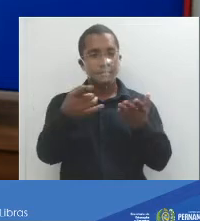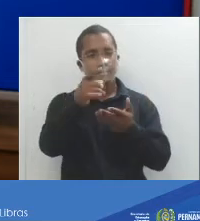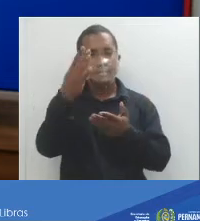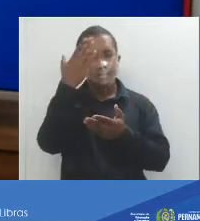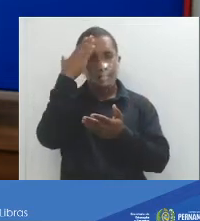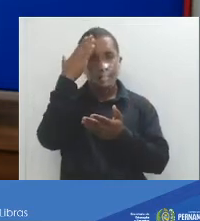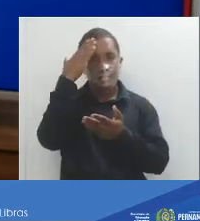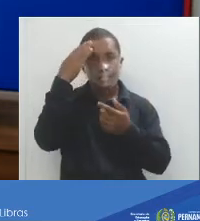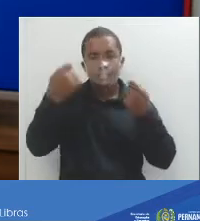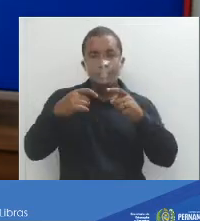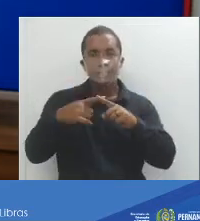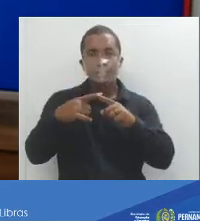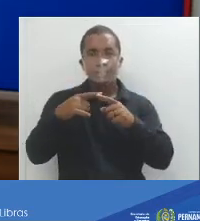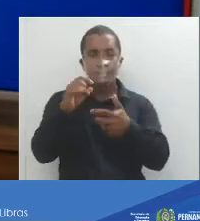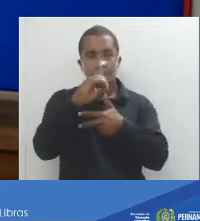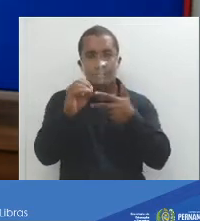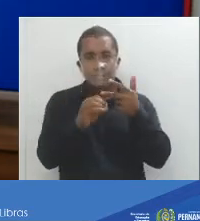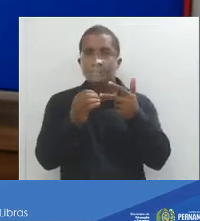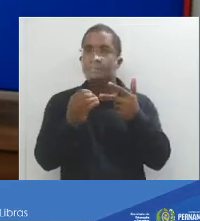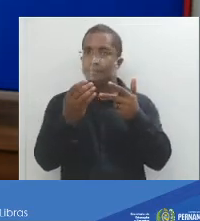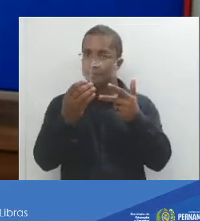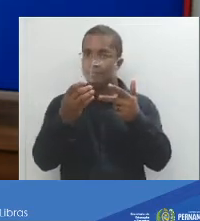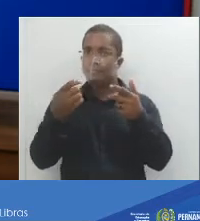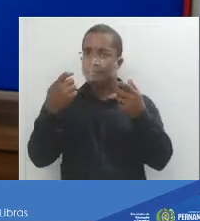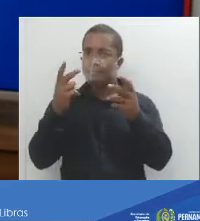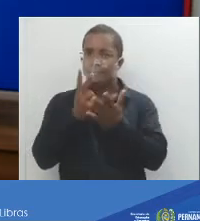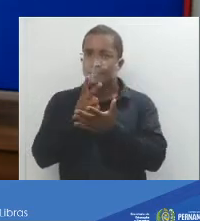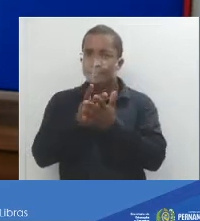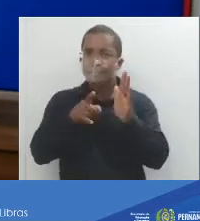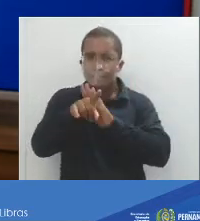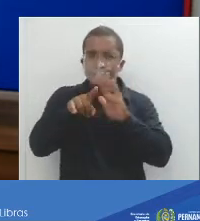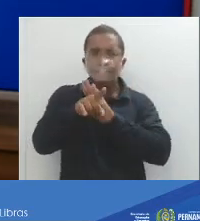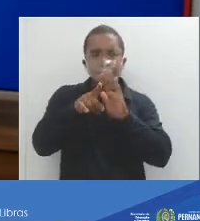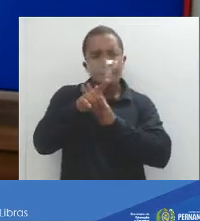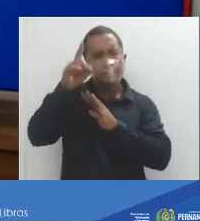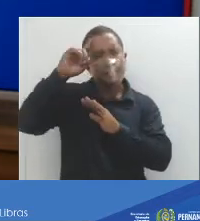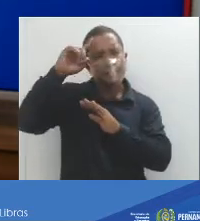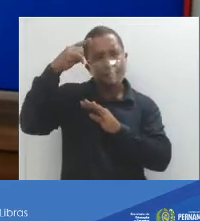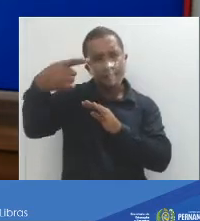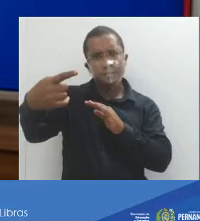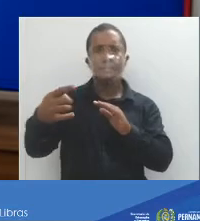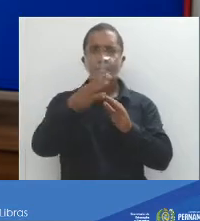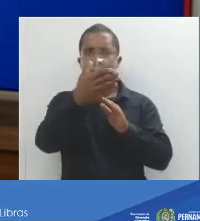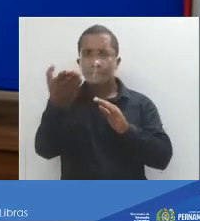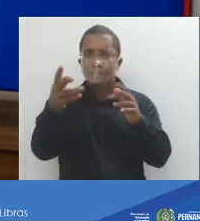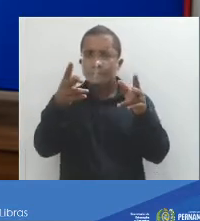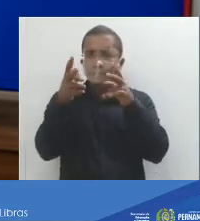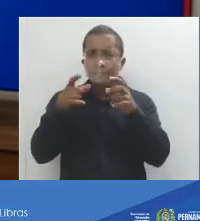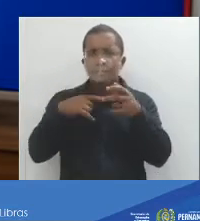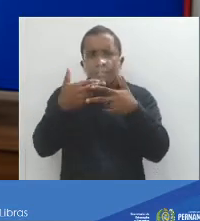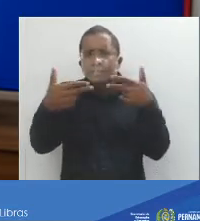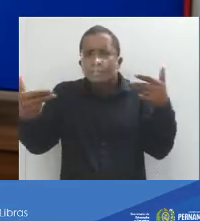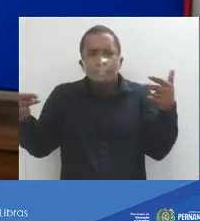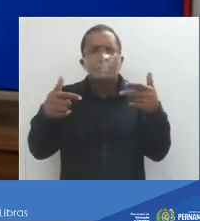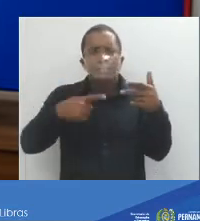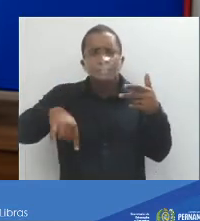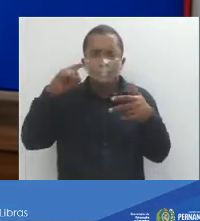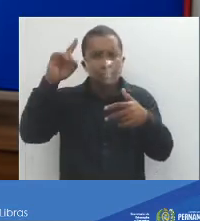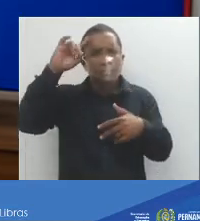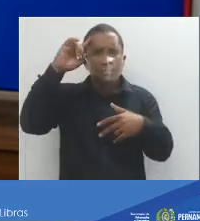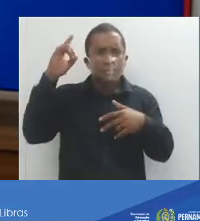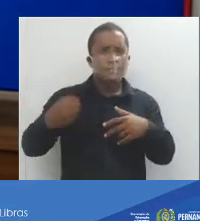gosta muito de aplicar coisas do dia a dia. E vocês vão perceber que nós vamos começar a trabalhar com coisas do dia a dia do nosso